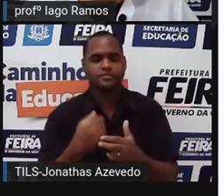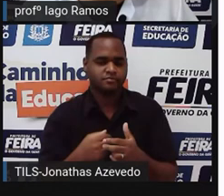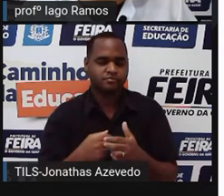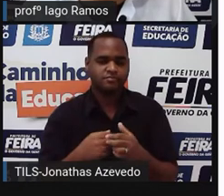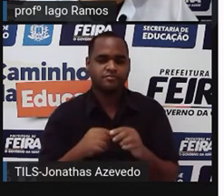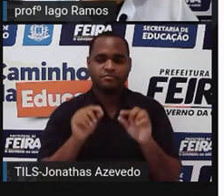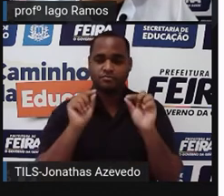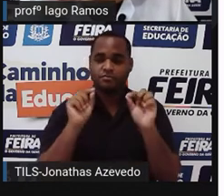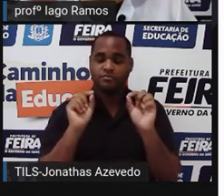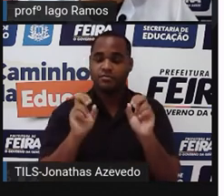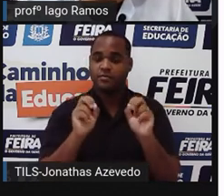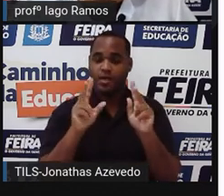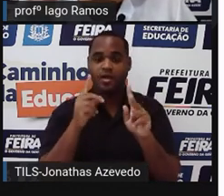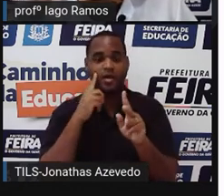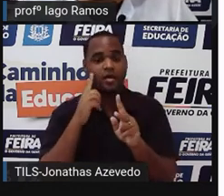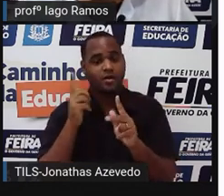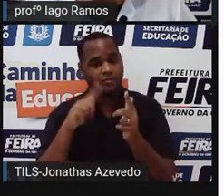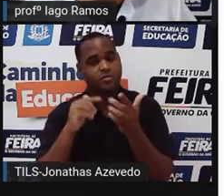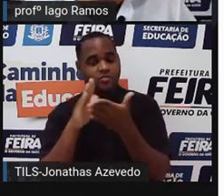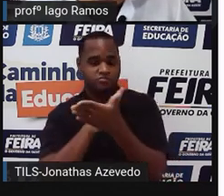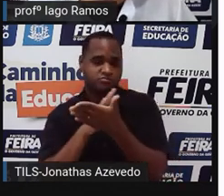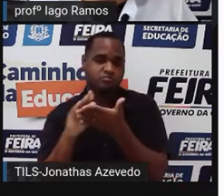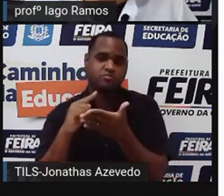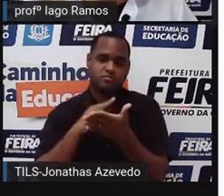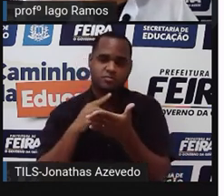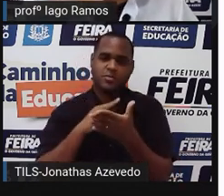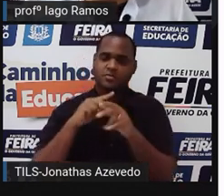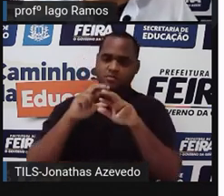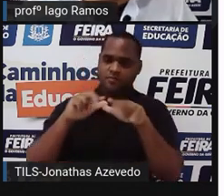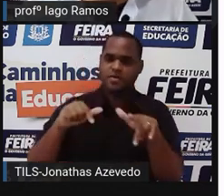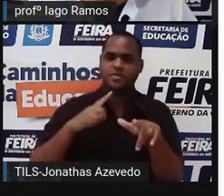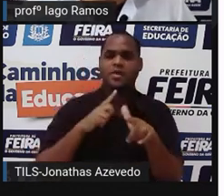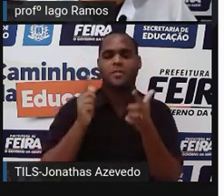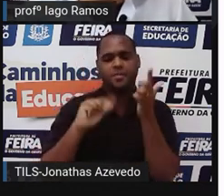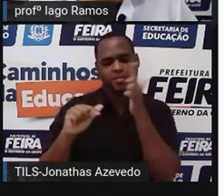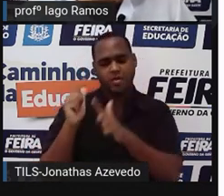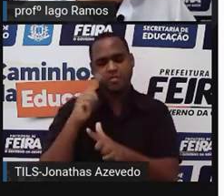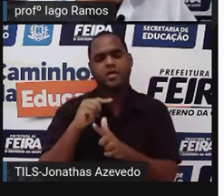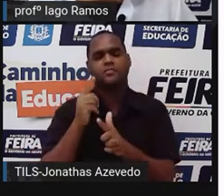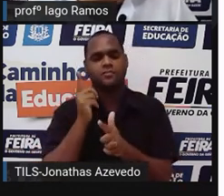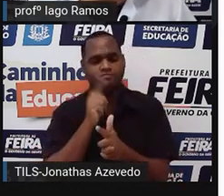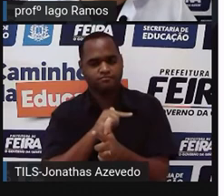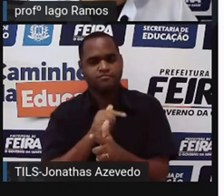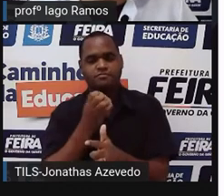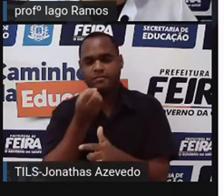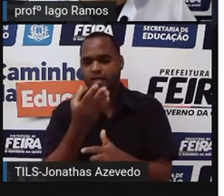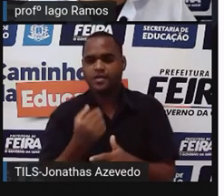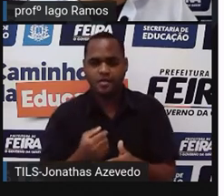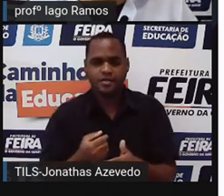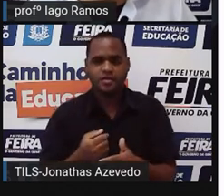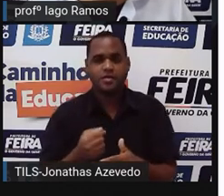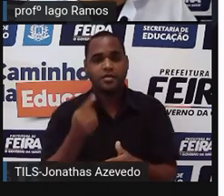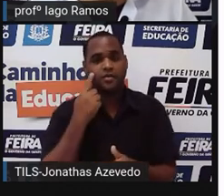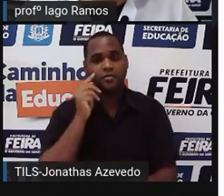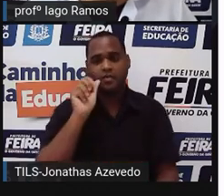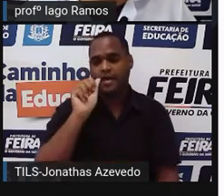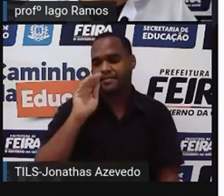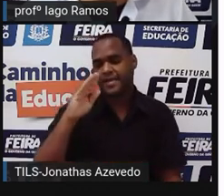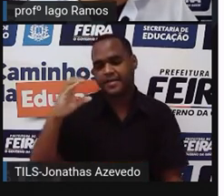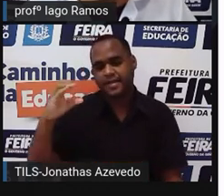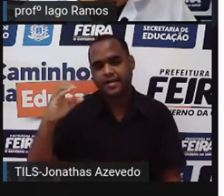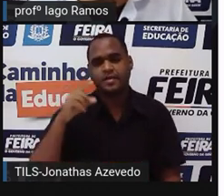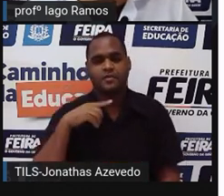Quando existem alguns casos, né? E aqui a gente consegue ver esses casos, ó. Olhando o triângulo ABC e o